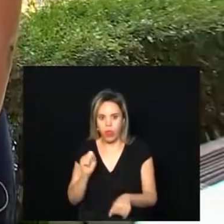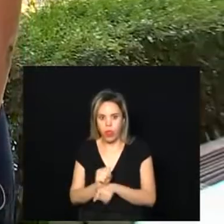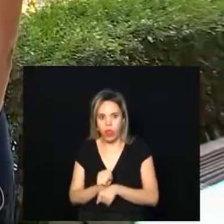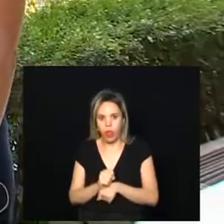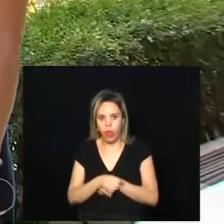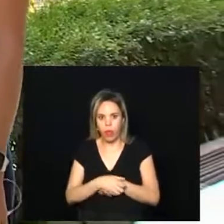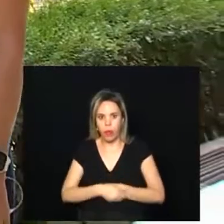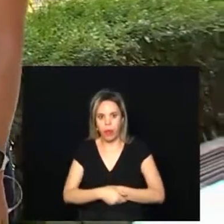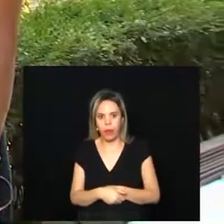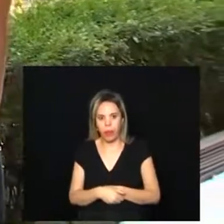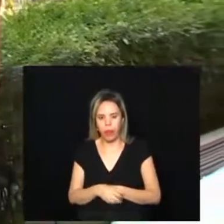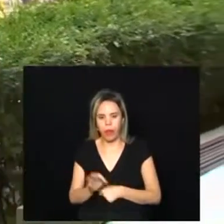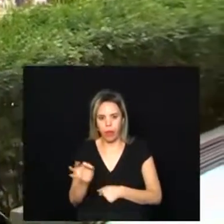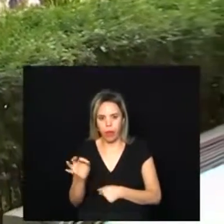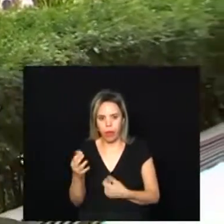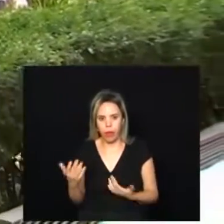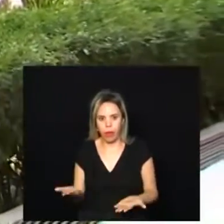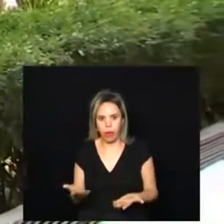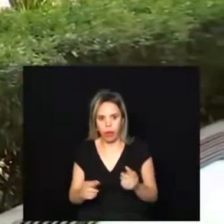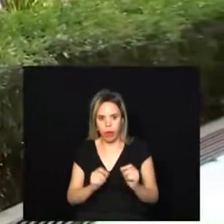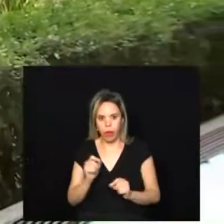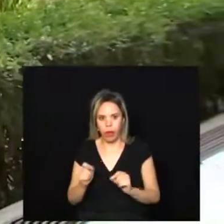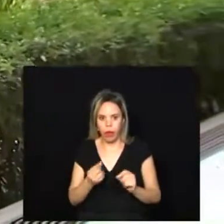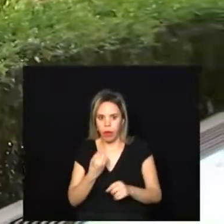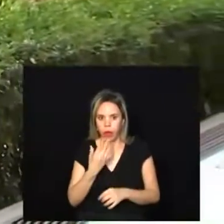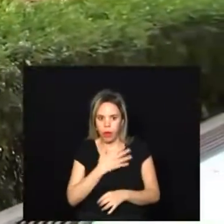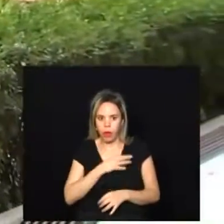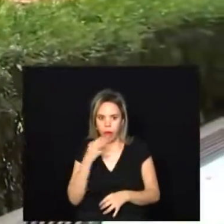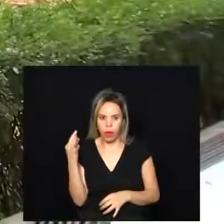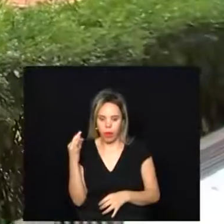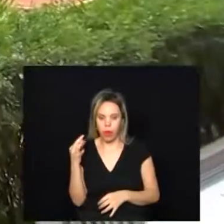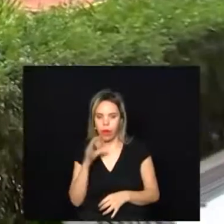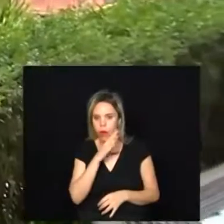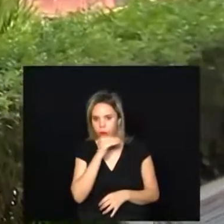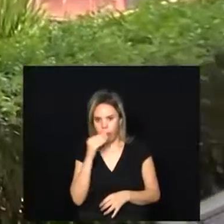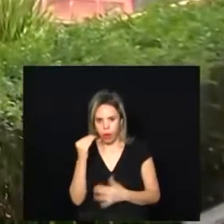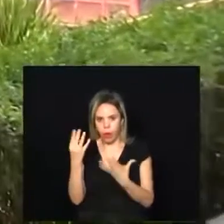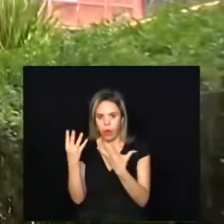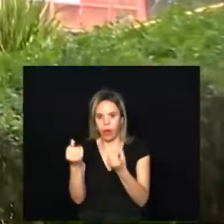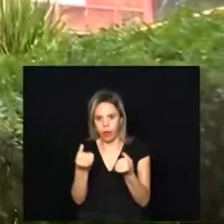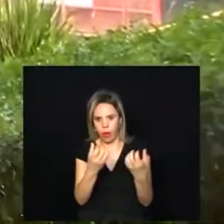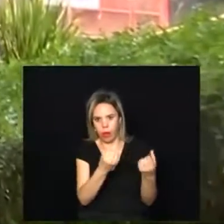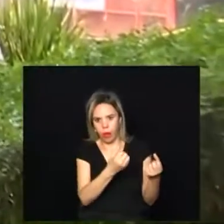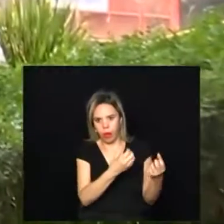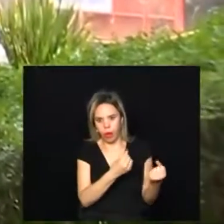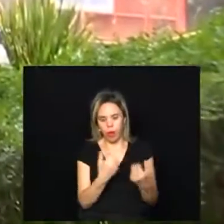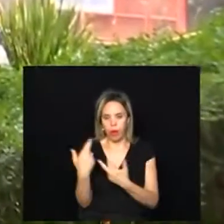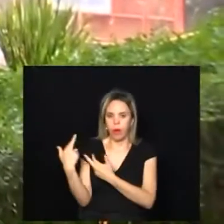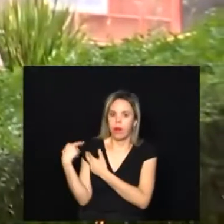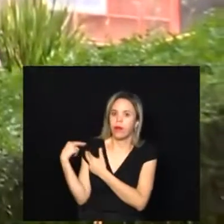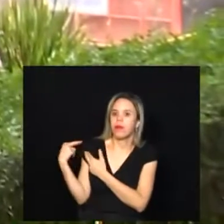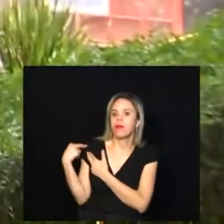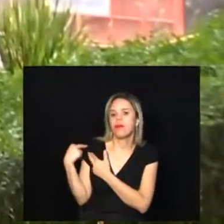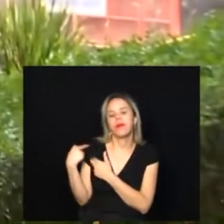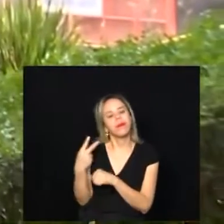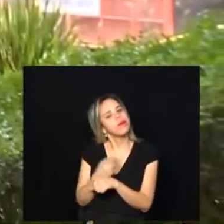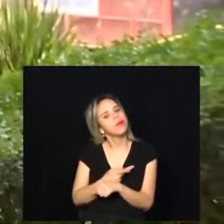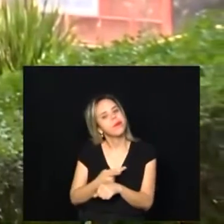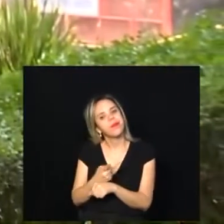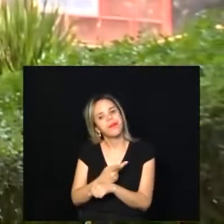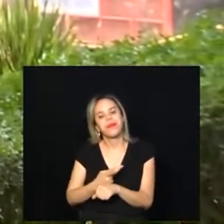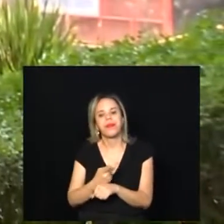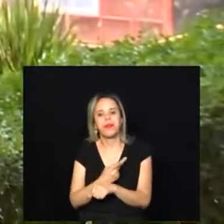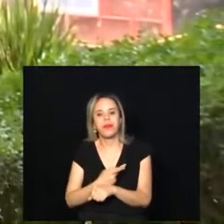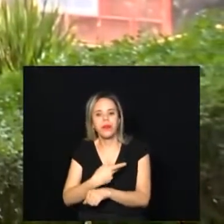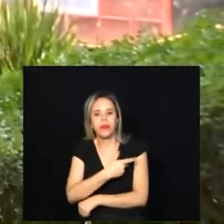mesmo? Exatamente, o que é muito bom, sinal que os nossos adolescentes e seus responsáveis estão procurando